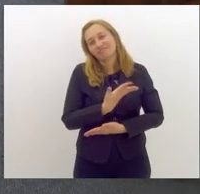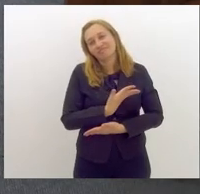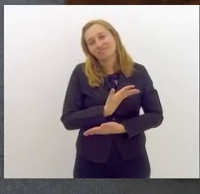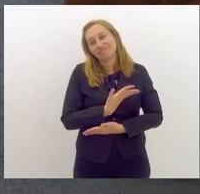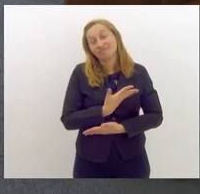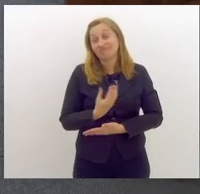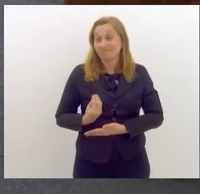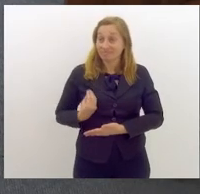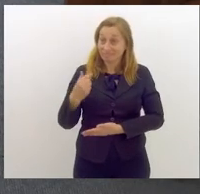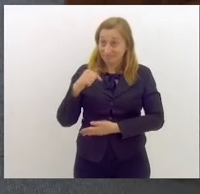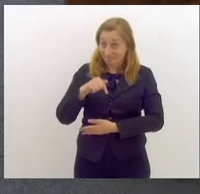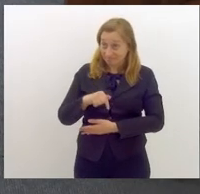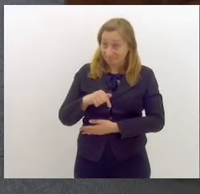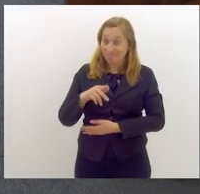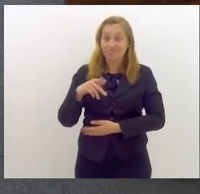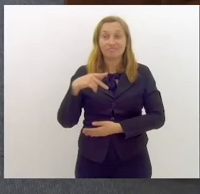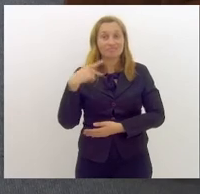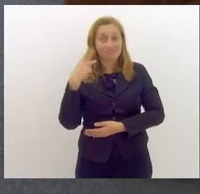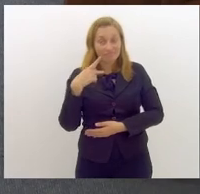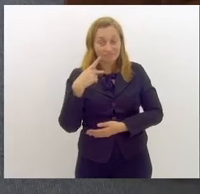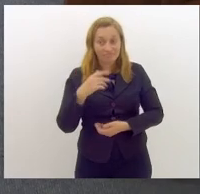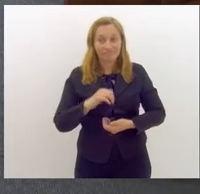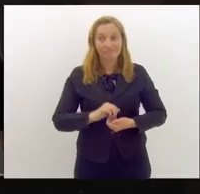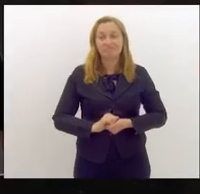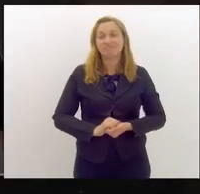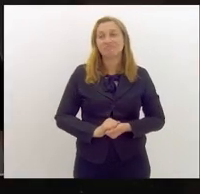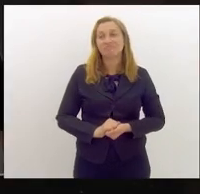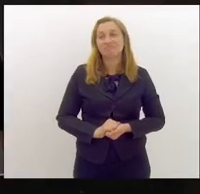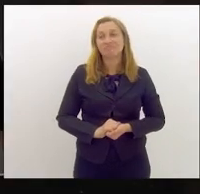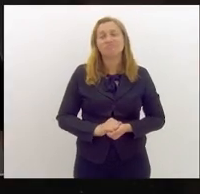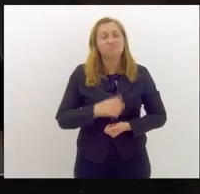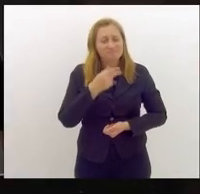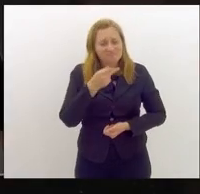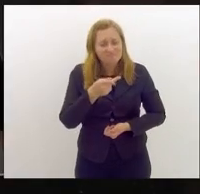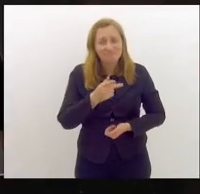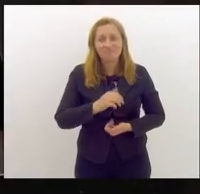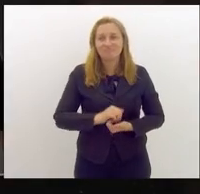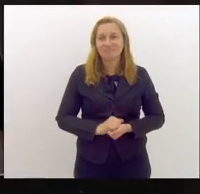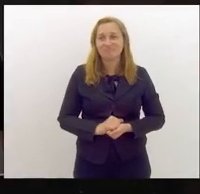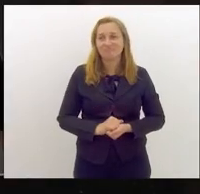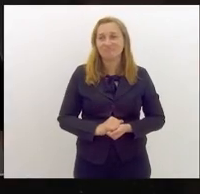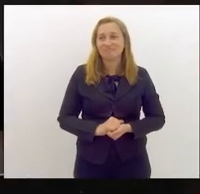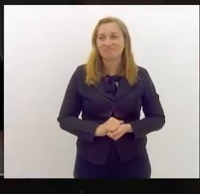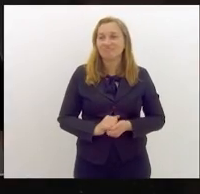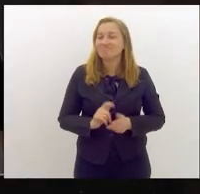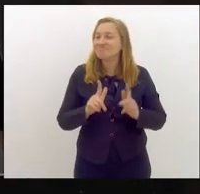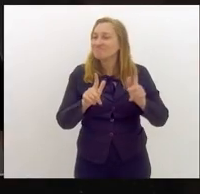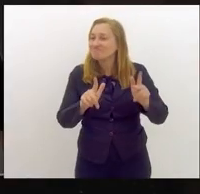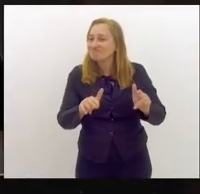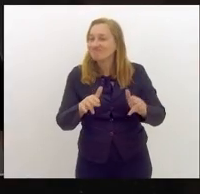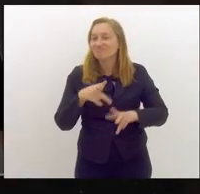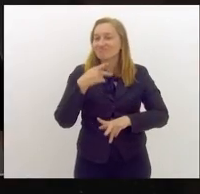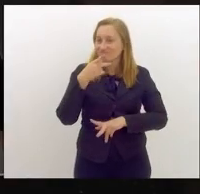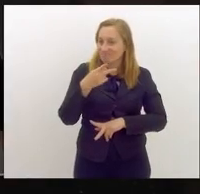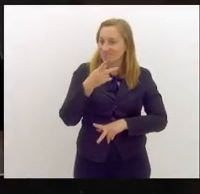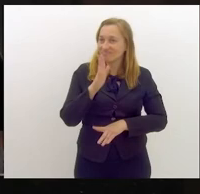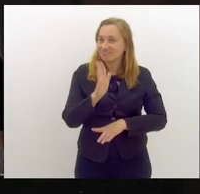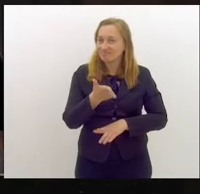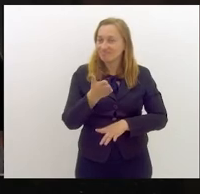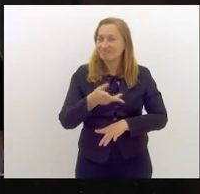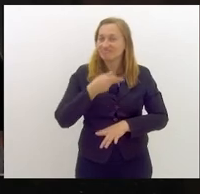estavam aqui no Parlamento e dizer nas mesmas palavras já